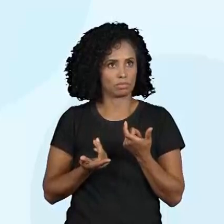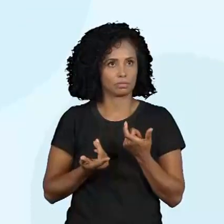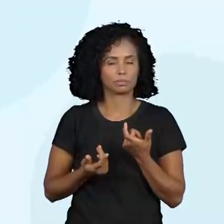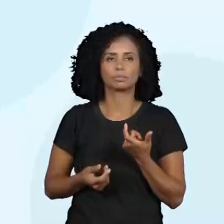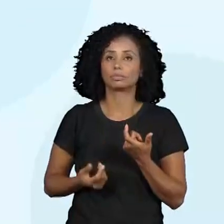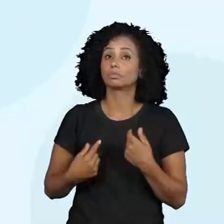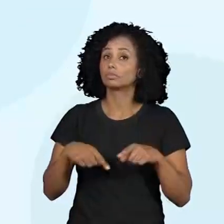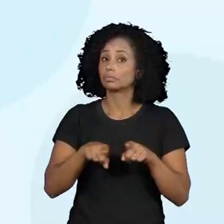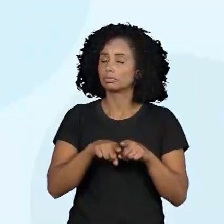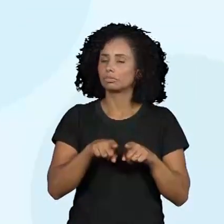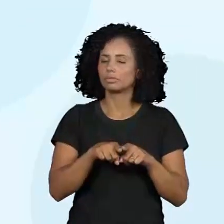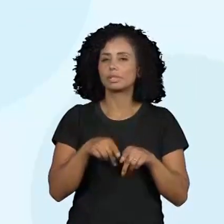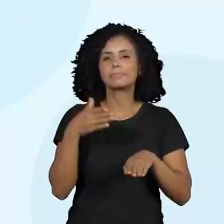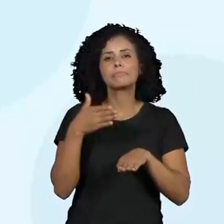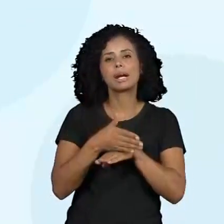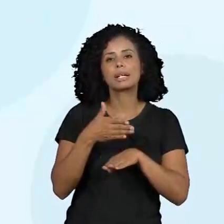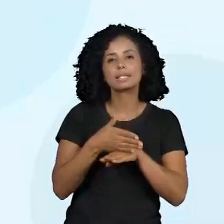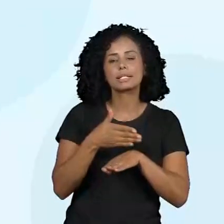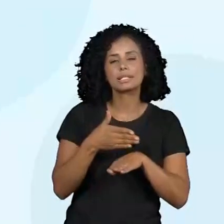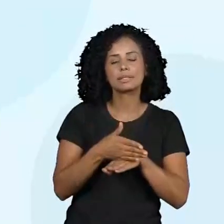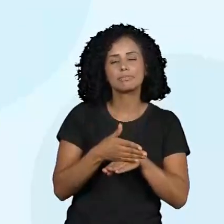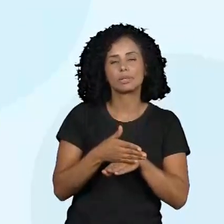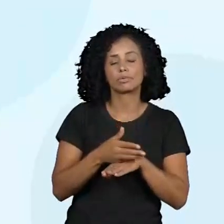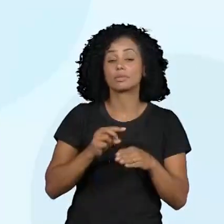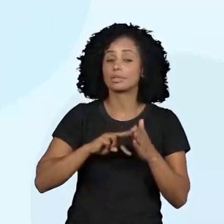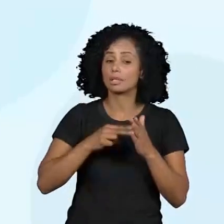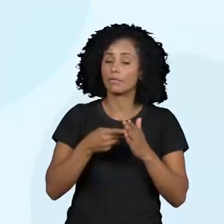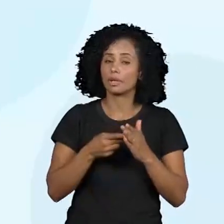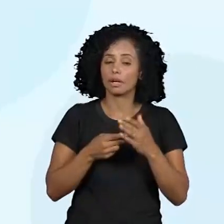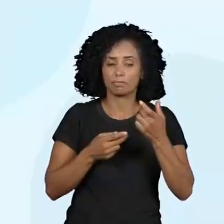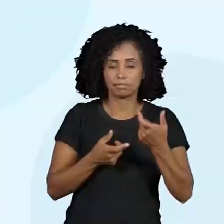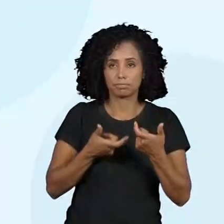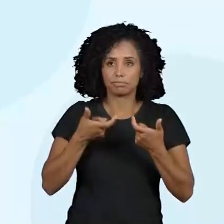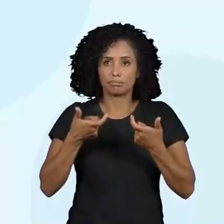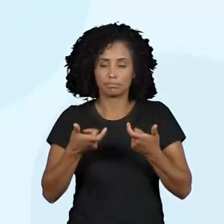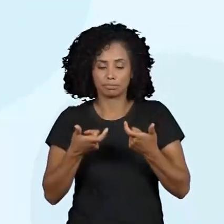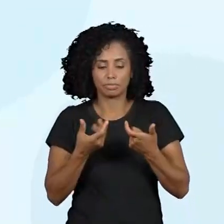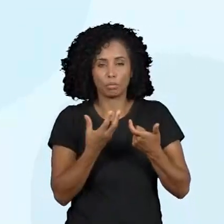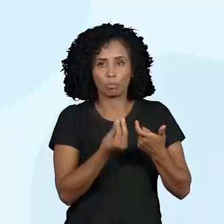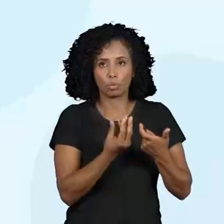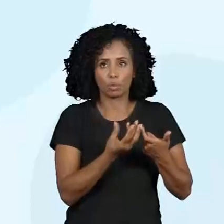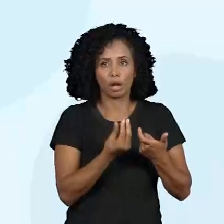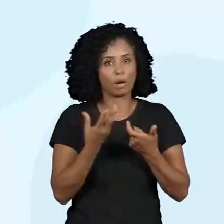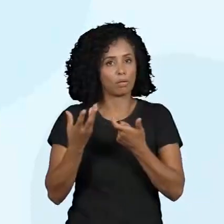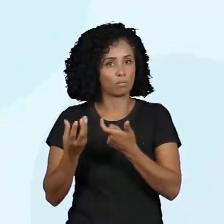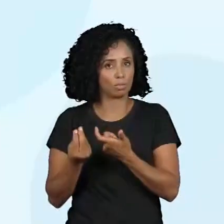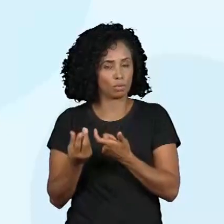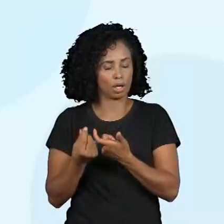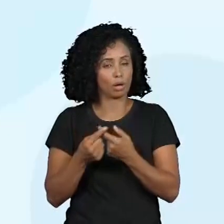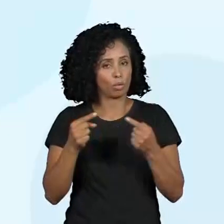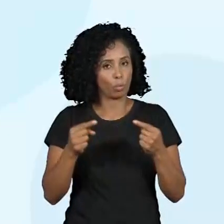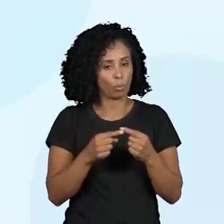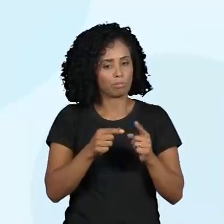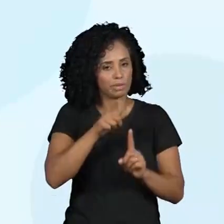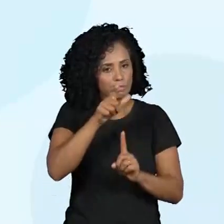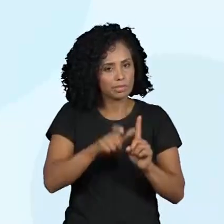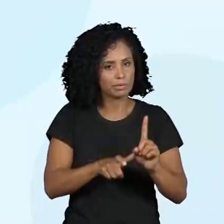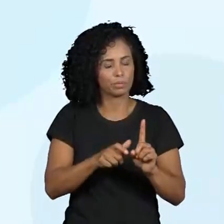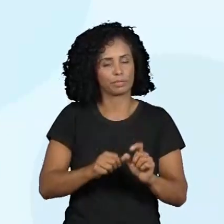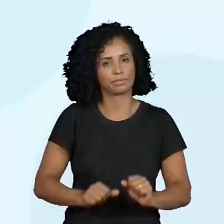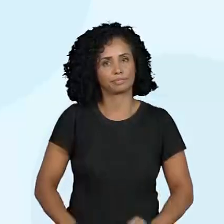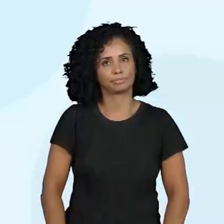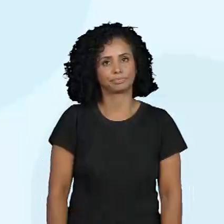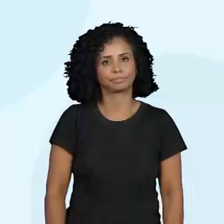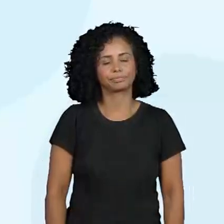e participam porque as minhas duas ações tem que estar relacionadas ao meu Sul é um